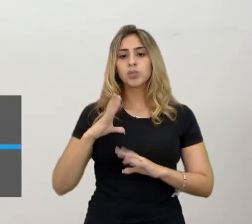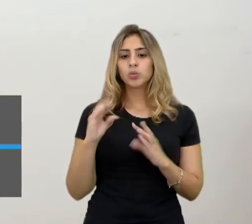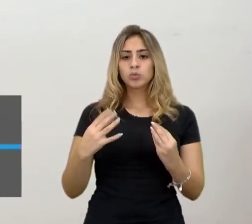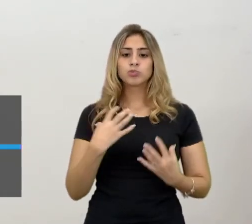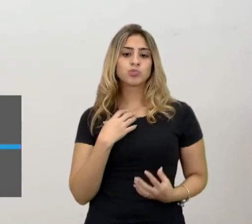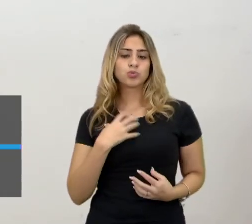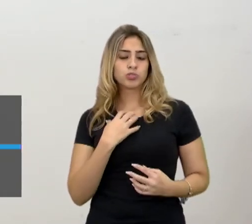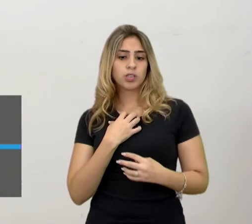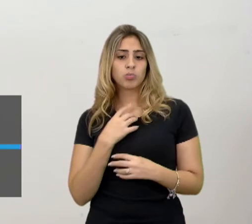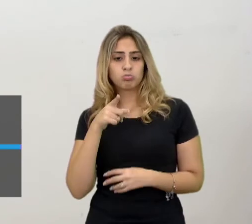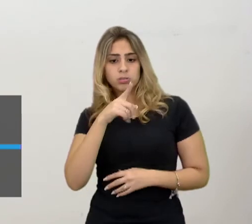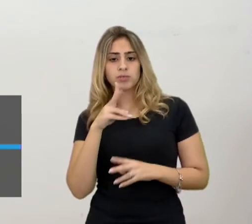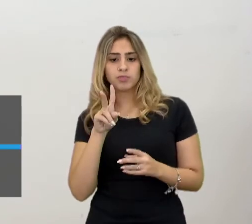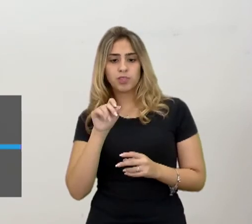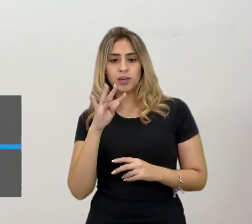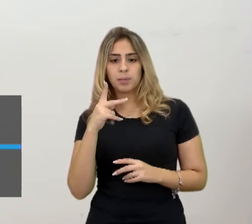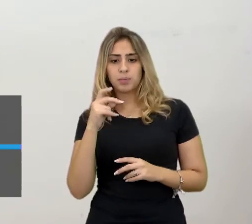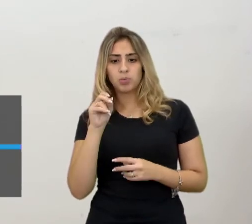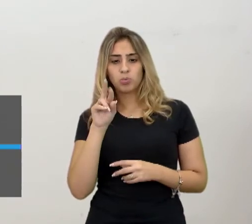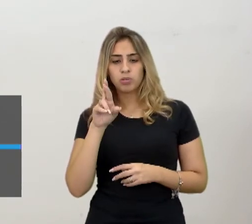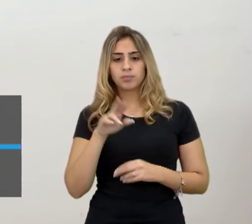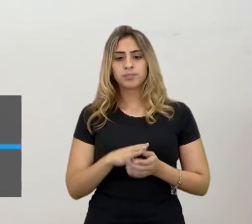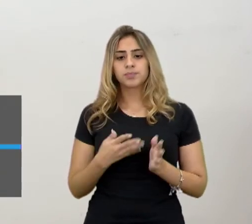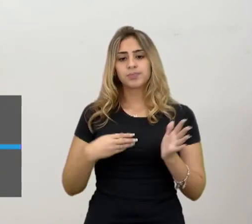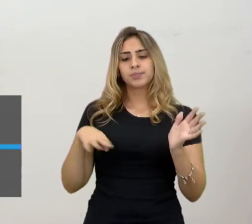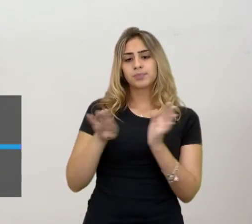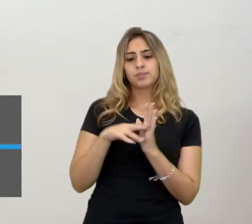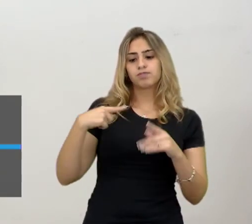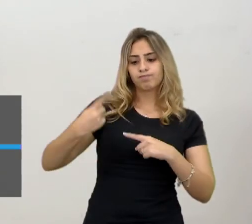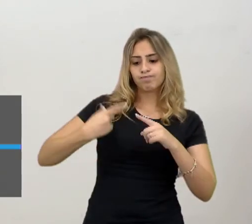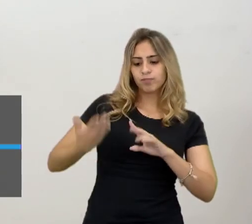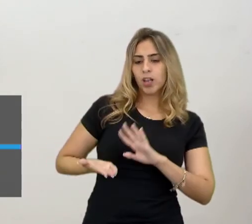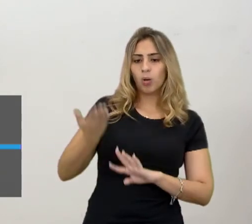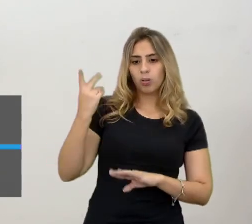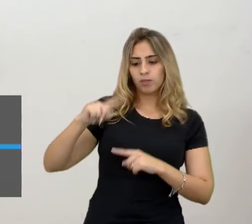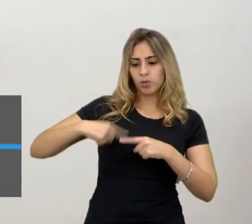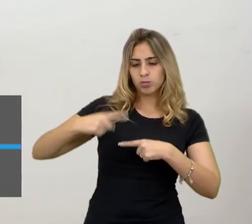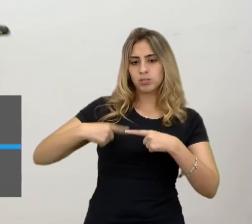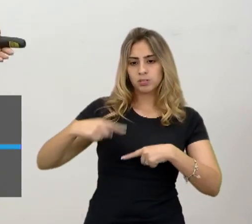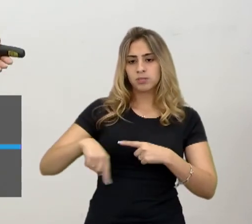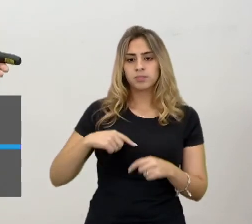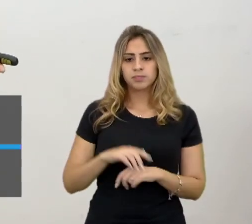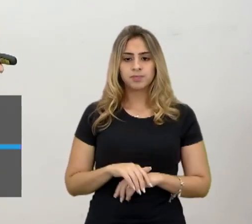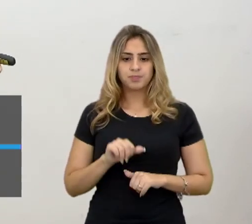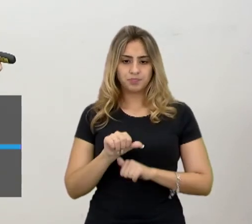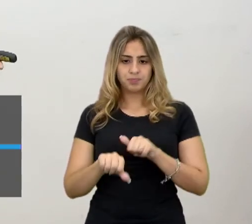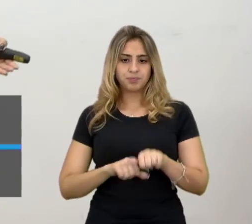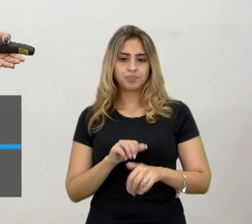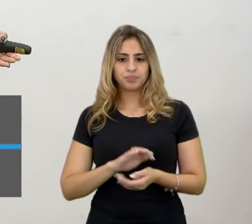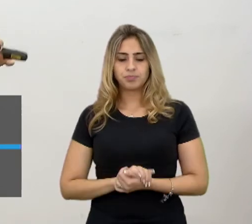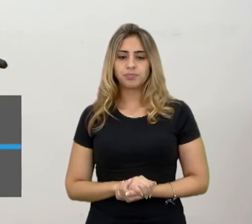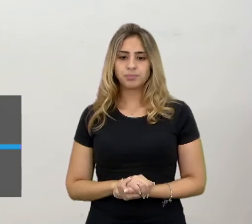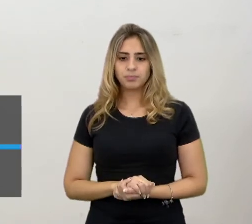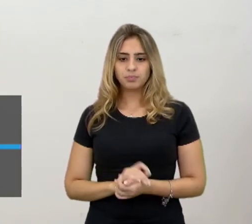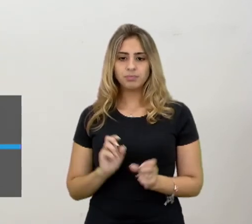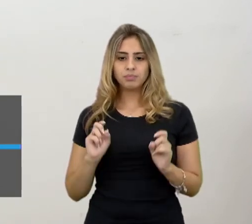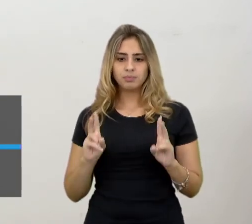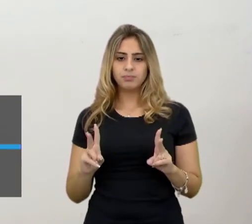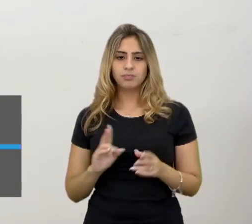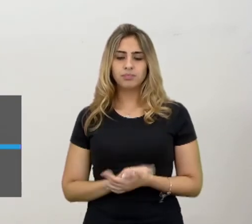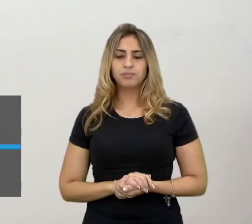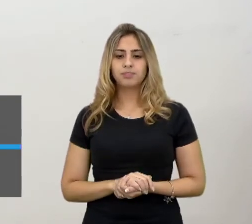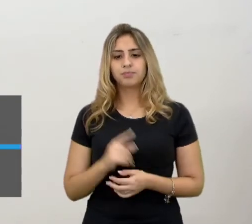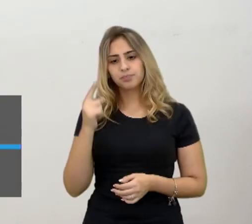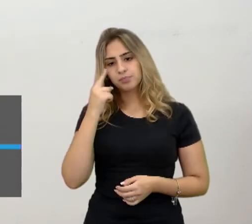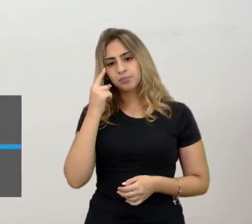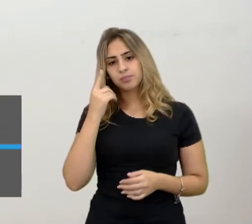forma que esse vapor chega à superfície com alta velocidade e pressão, fazendo turbinas girarem. Tá certo? Pense